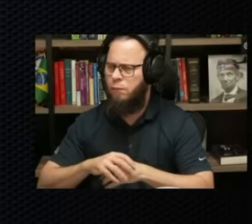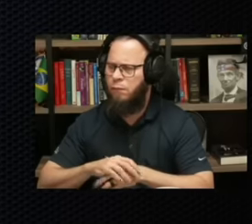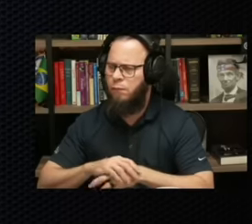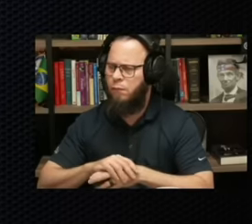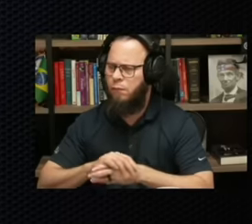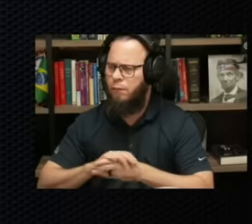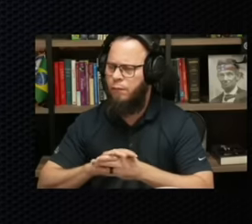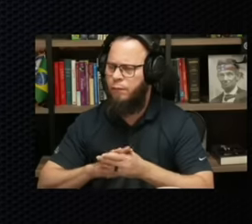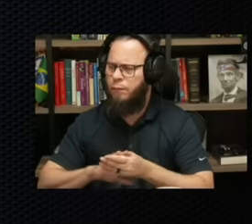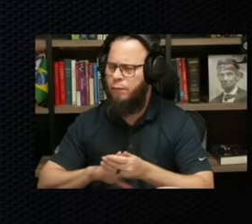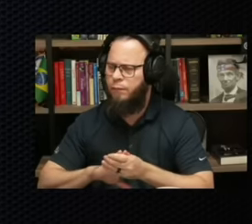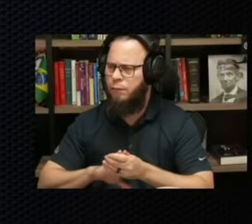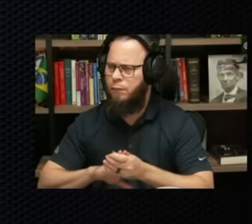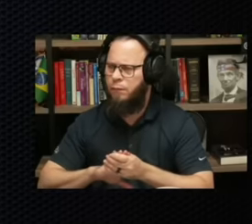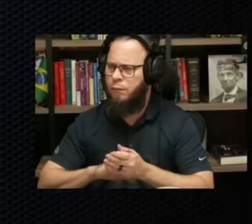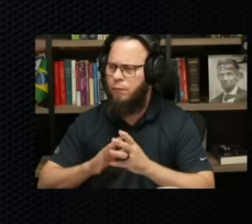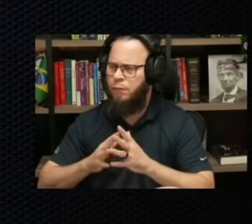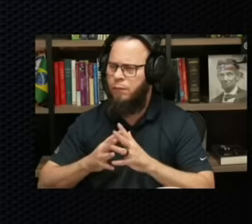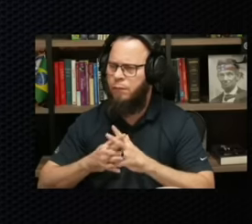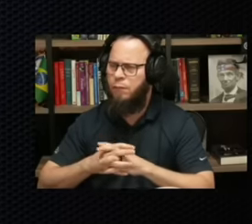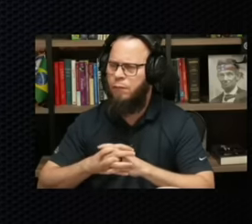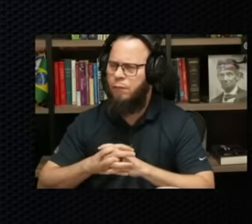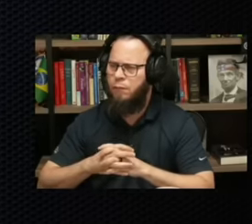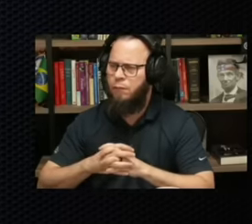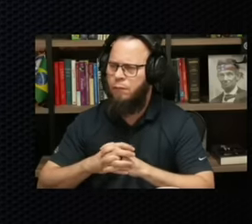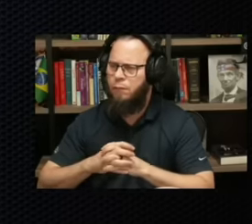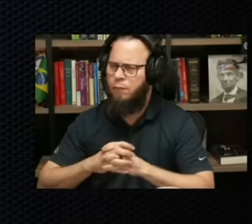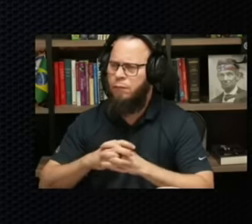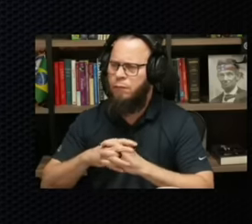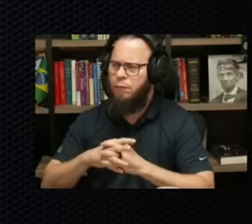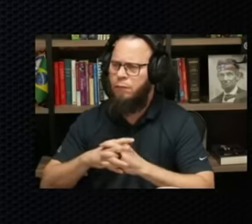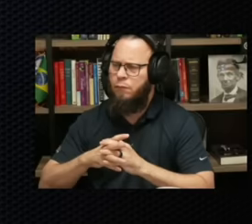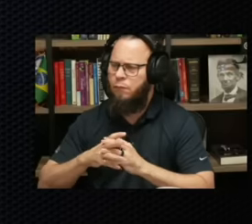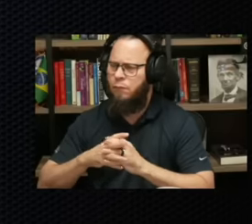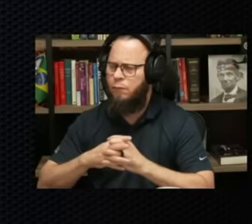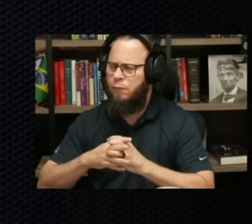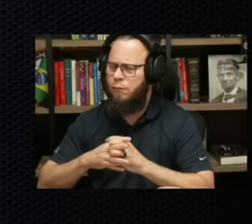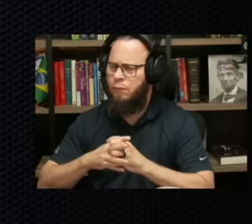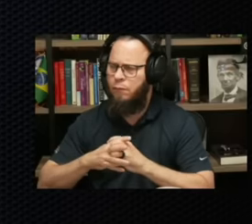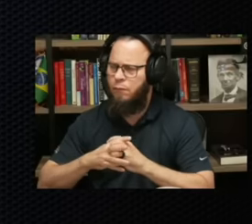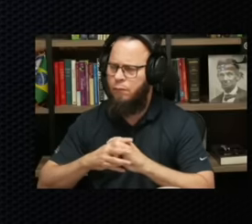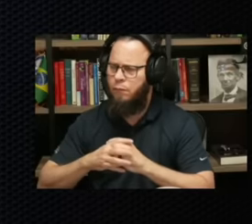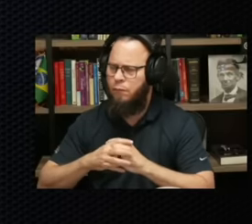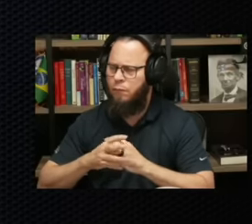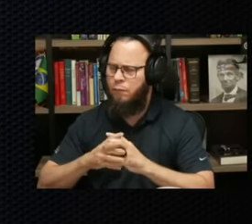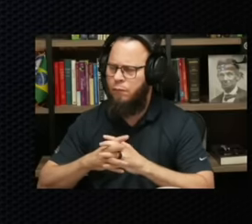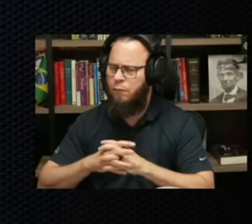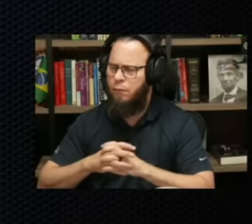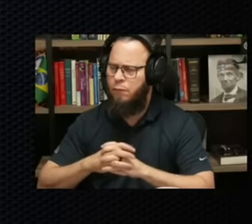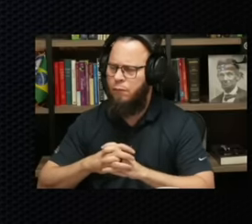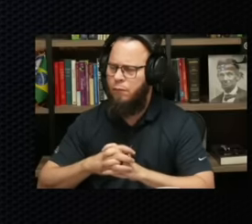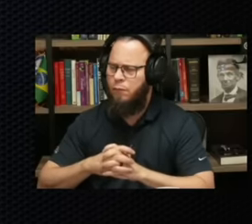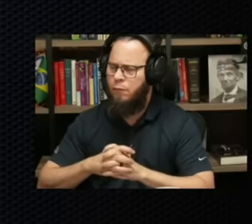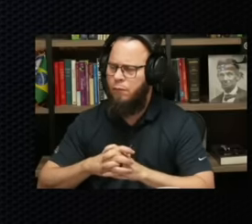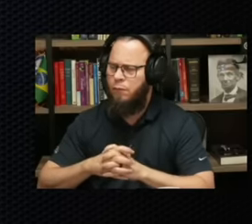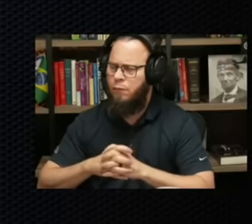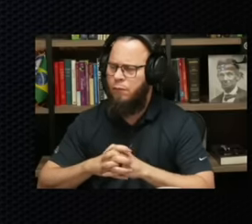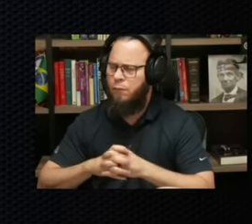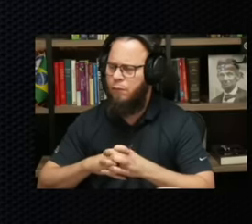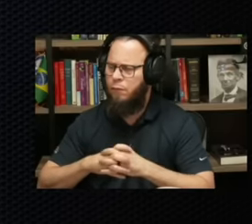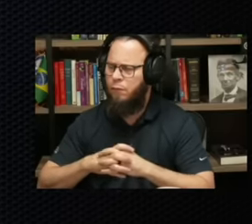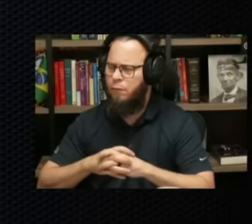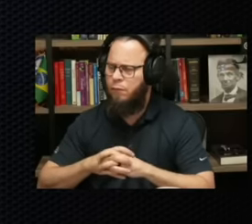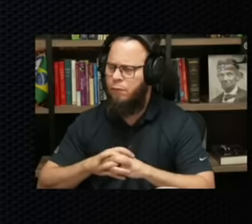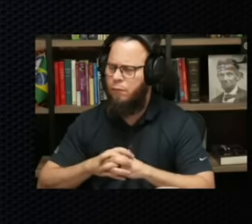de São Paulo até que foi eh Diplomata ele disse olha melhor discutir melhor nós precisamos dar solução pra segurança